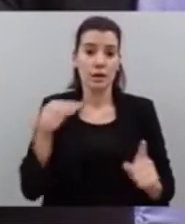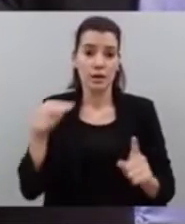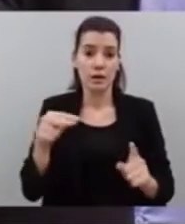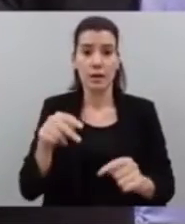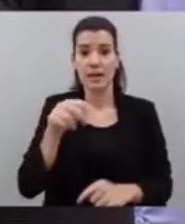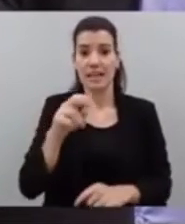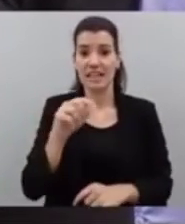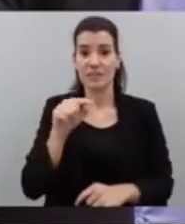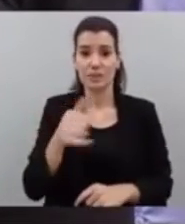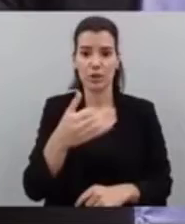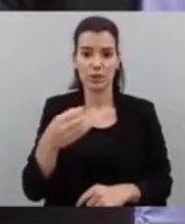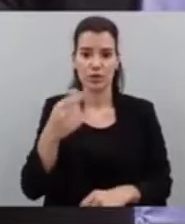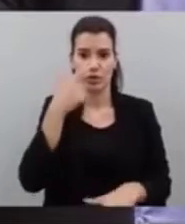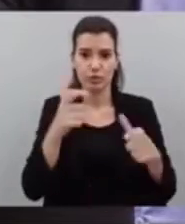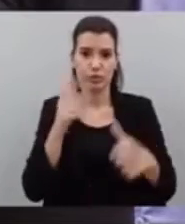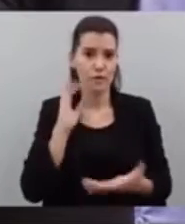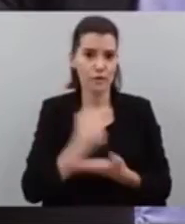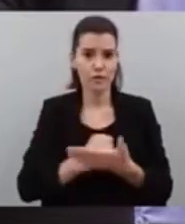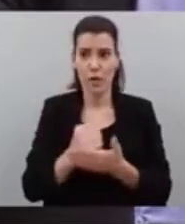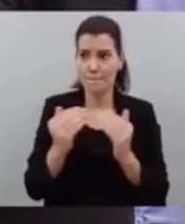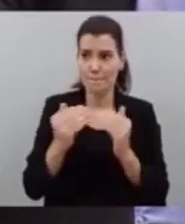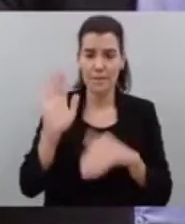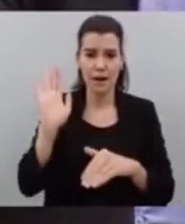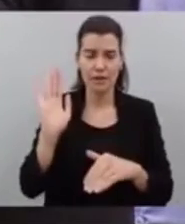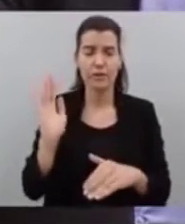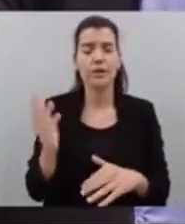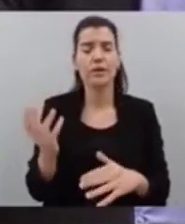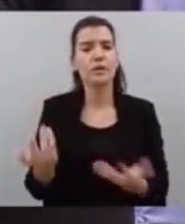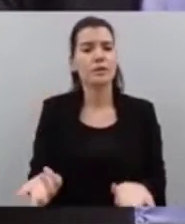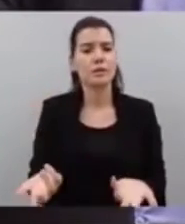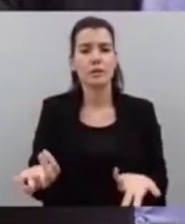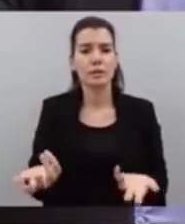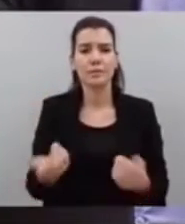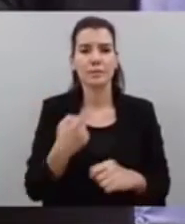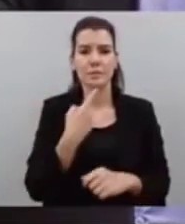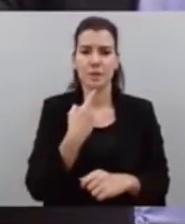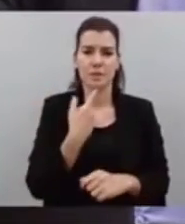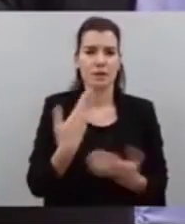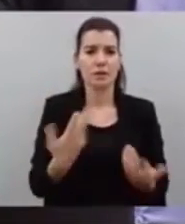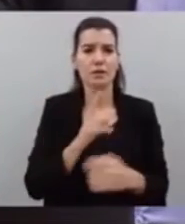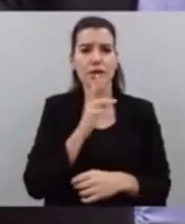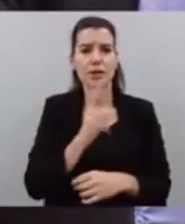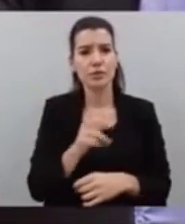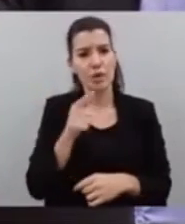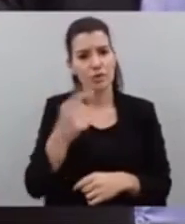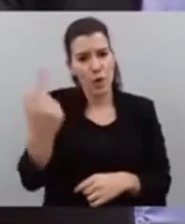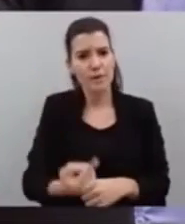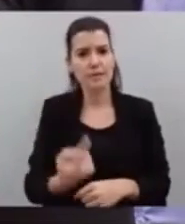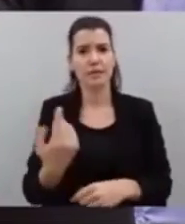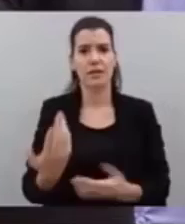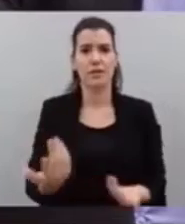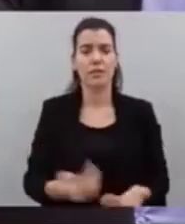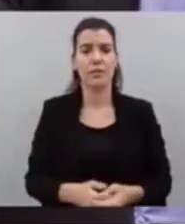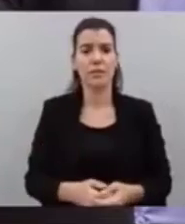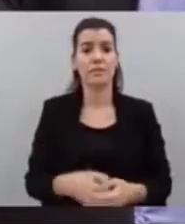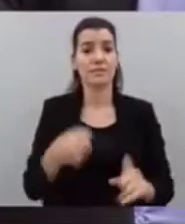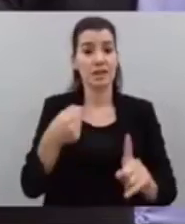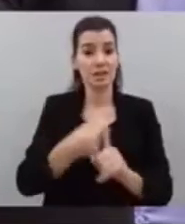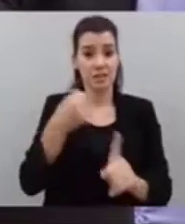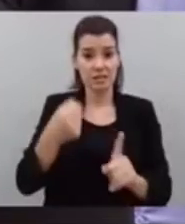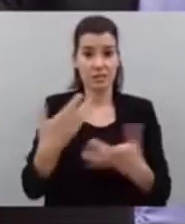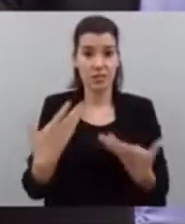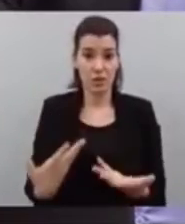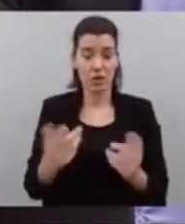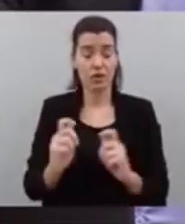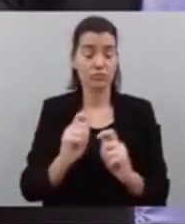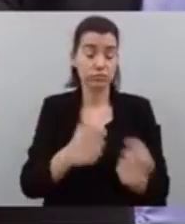3.200 funcionários e funcionárias não justifica que não haja resposta a esta obrigação. O desafio que deixamos ao